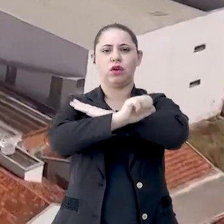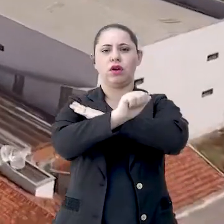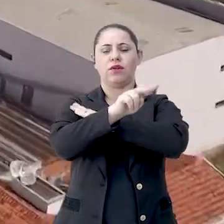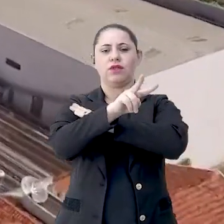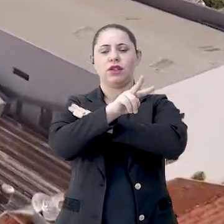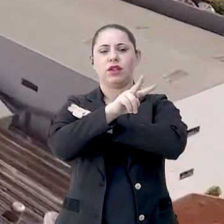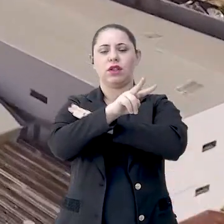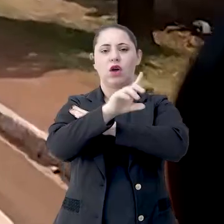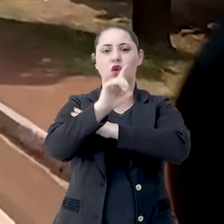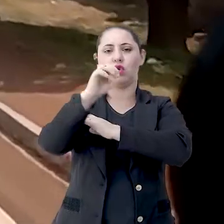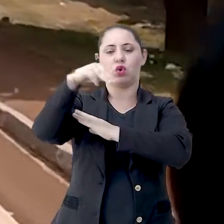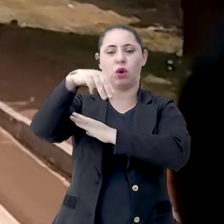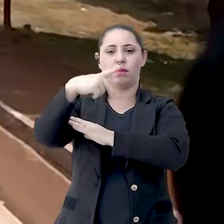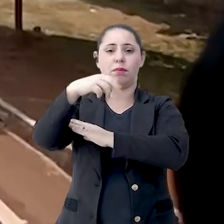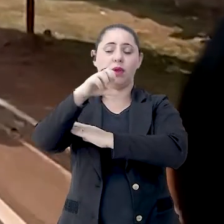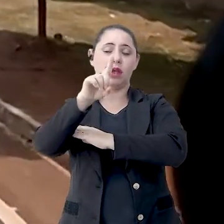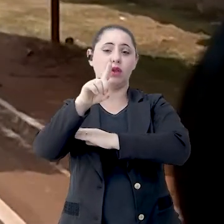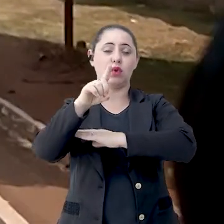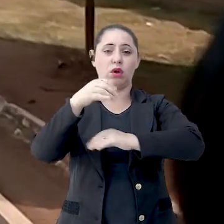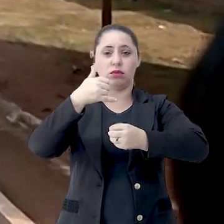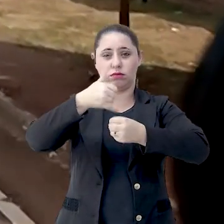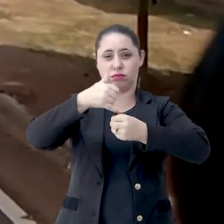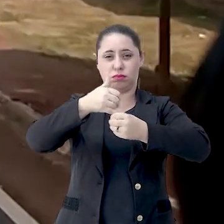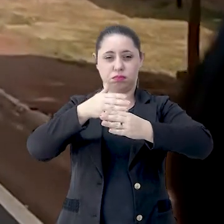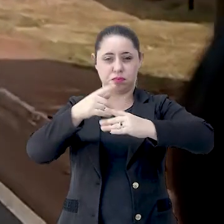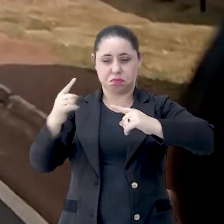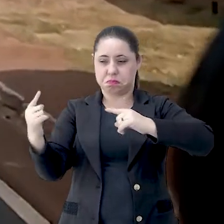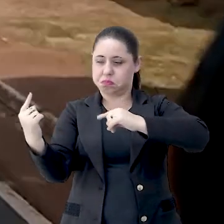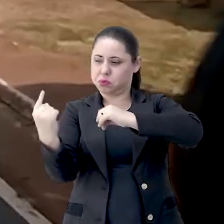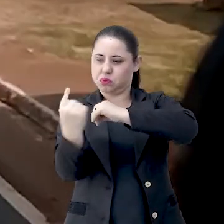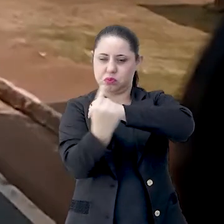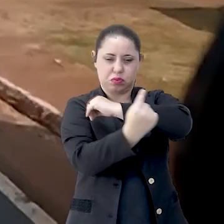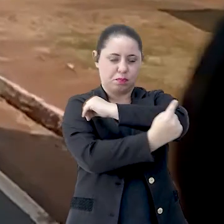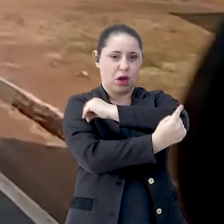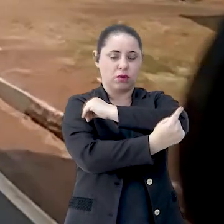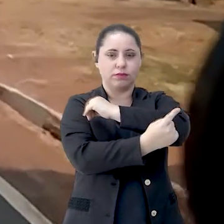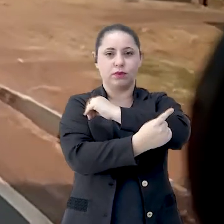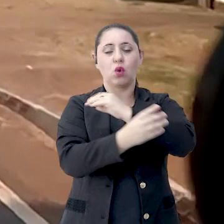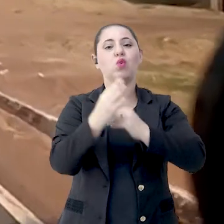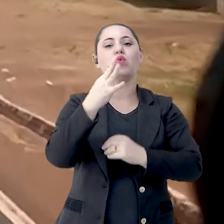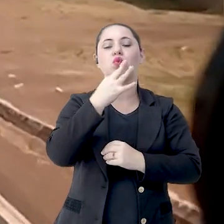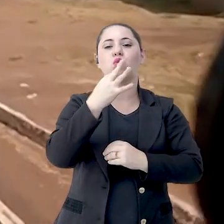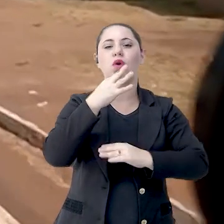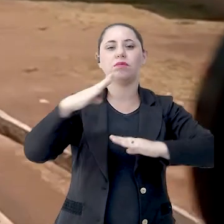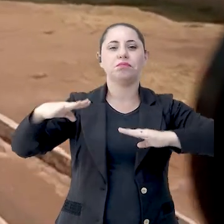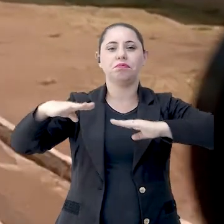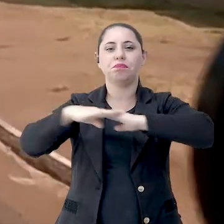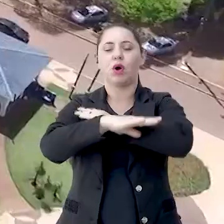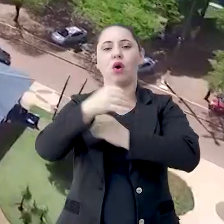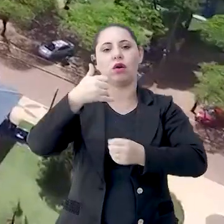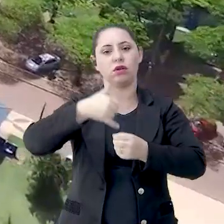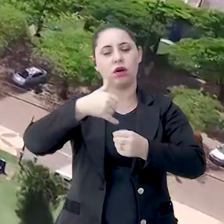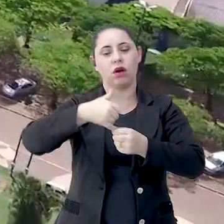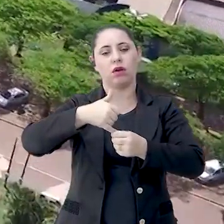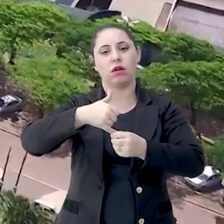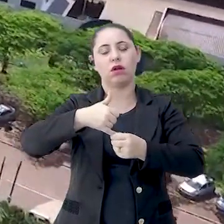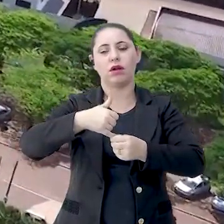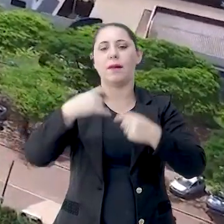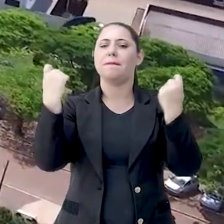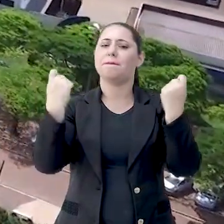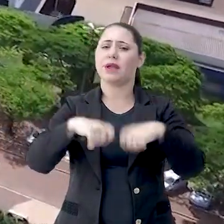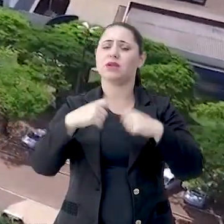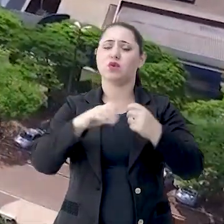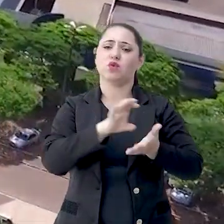Corredor de Carapó, ela exige um investimento de 6,5 milhões de reais. Outra demanda